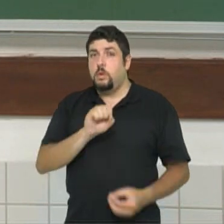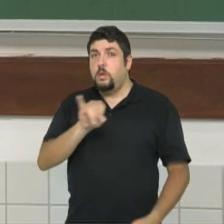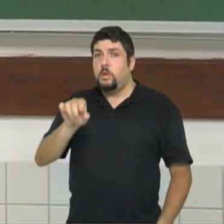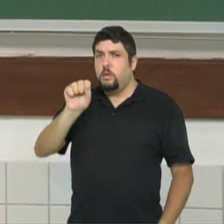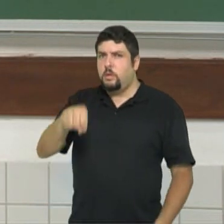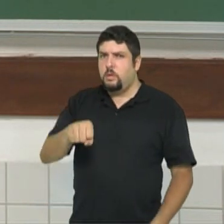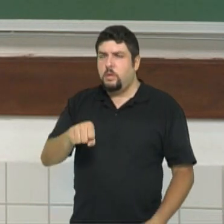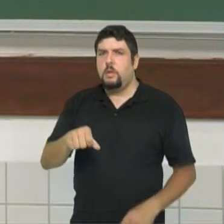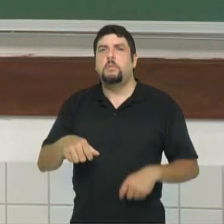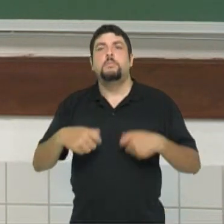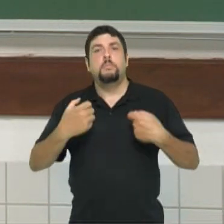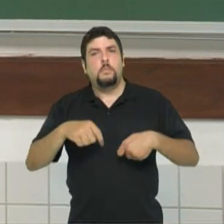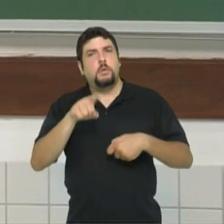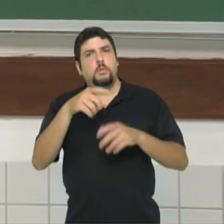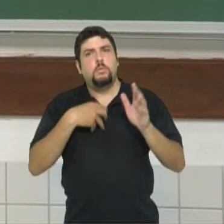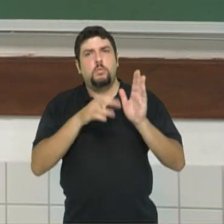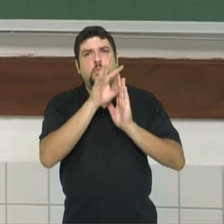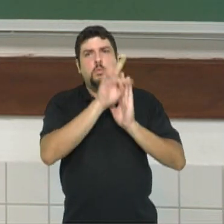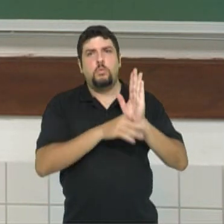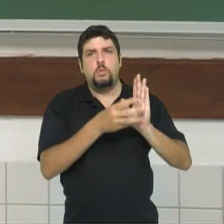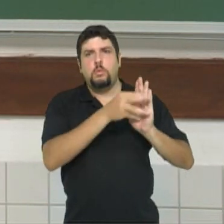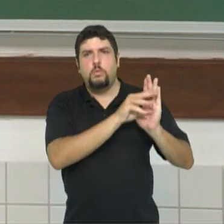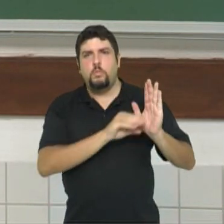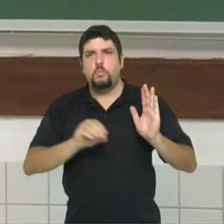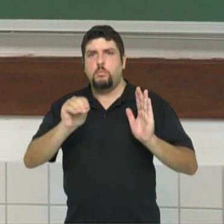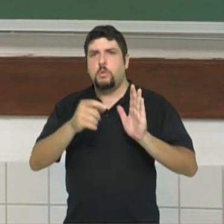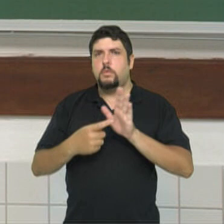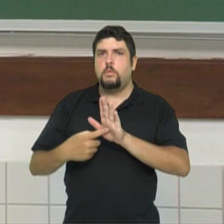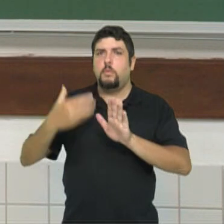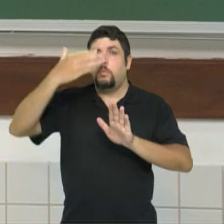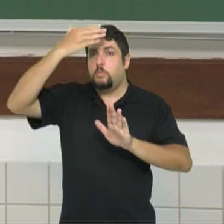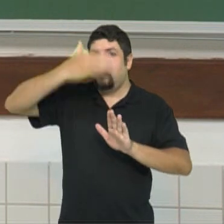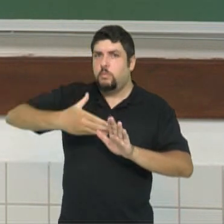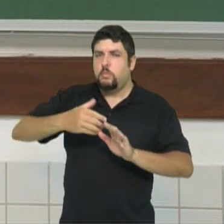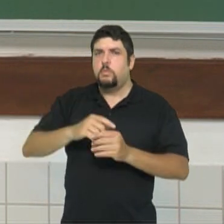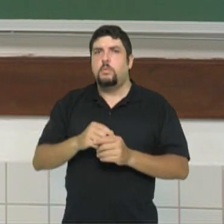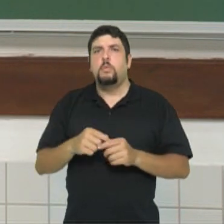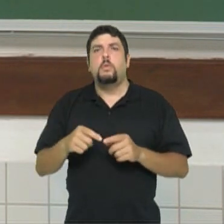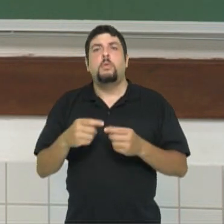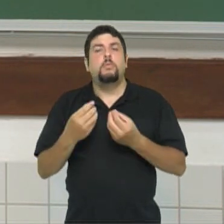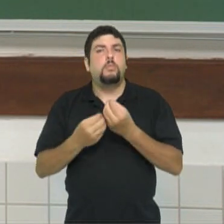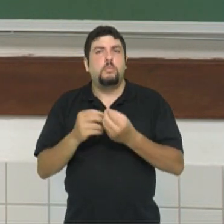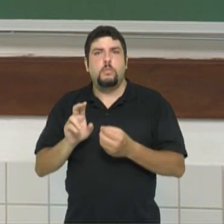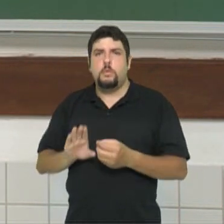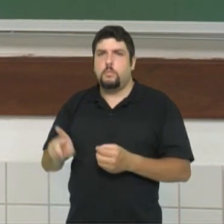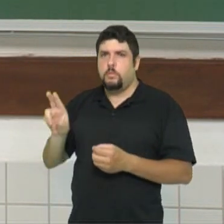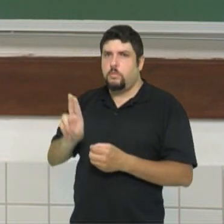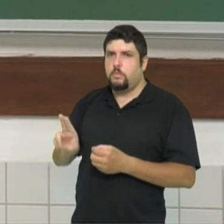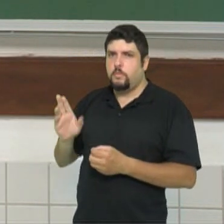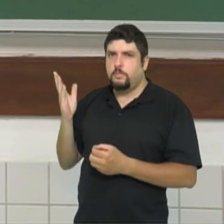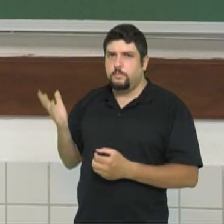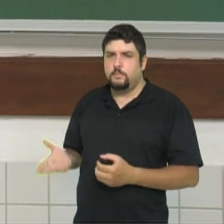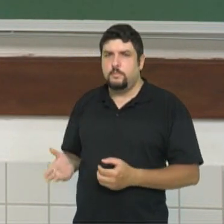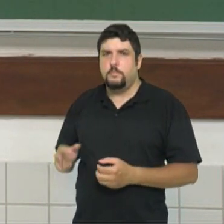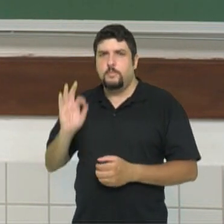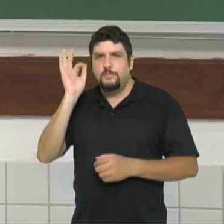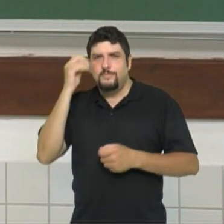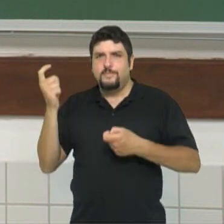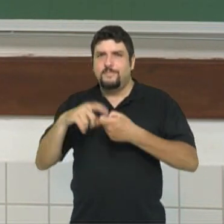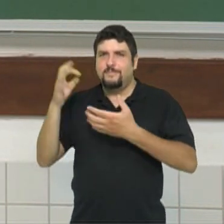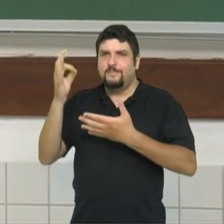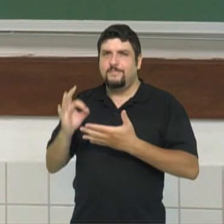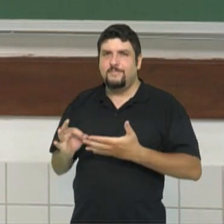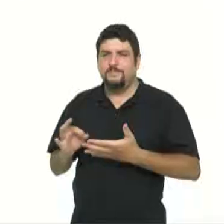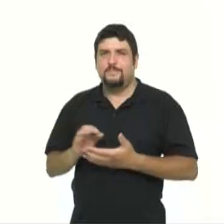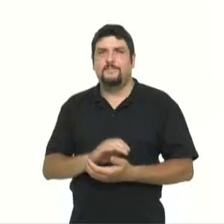eu quero que vocês retirem do texto quais elementos, alguns pelo menos, dos elementos que ela utilizou, ok? Já já voltamos com a